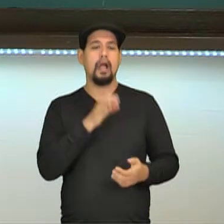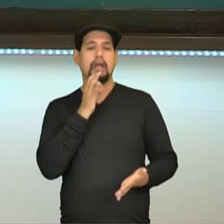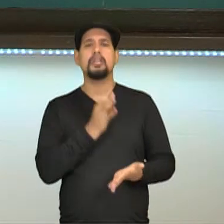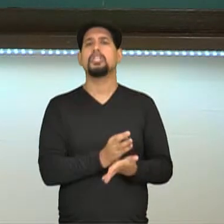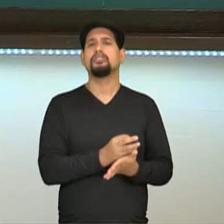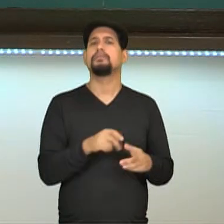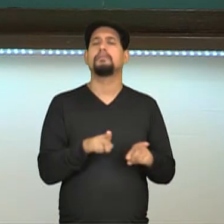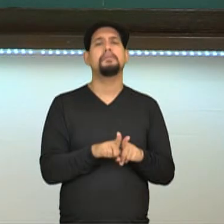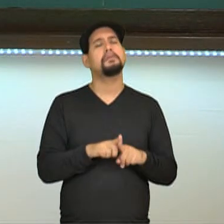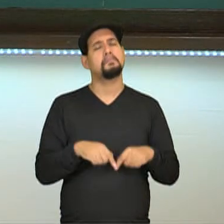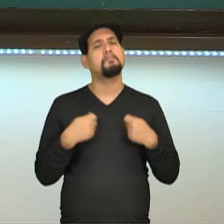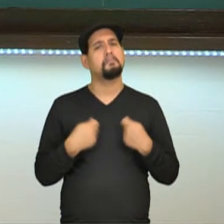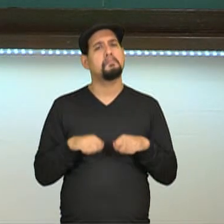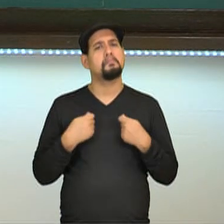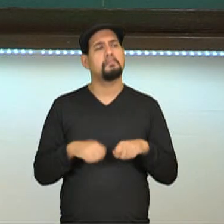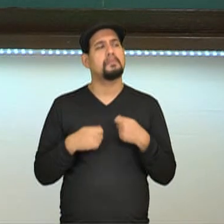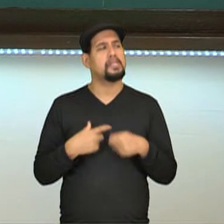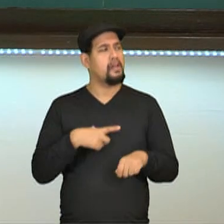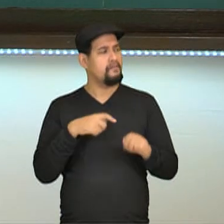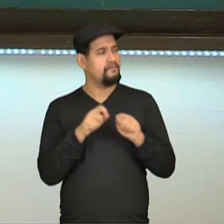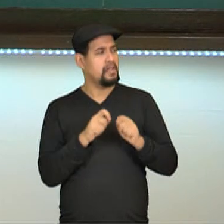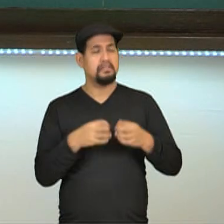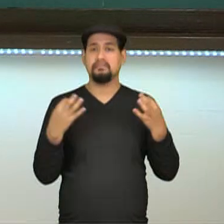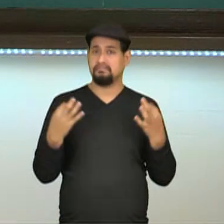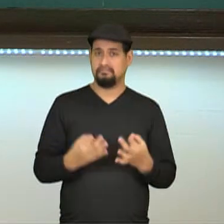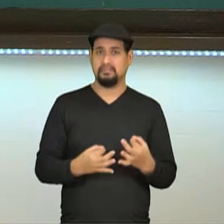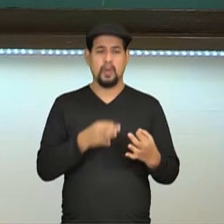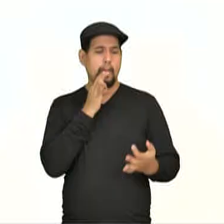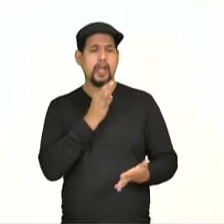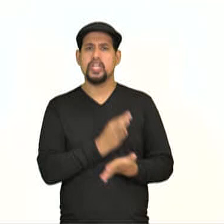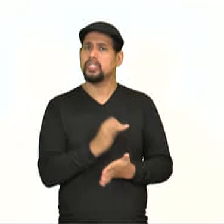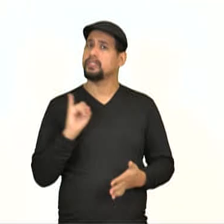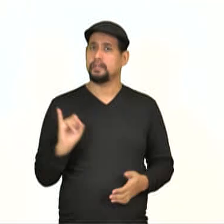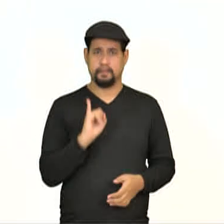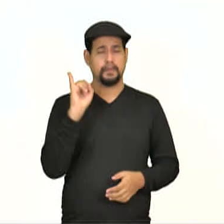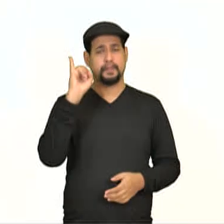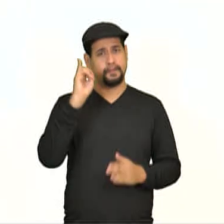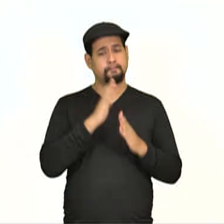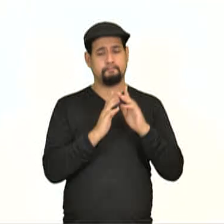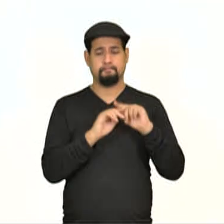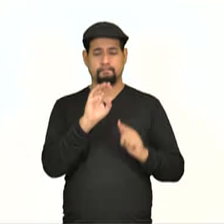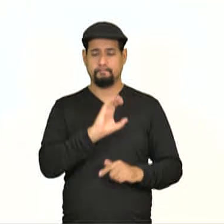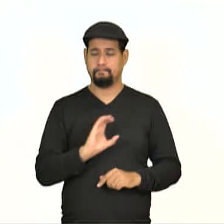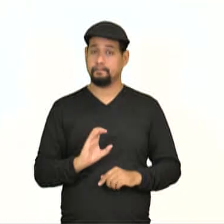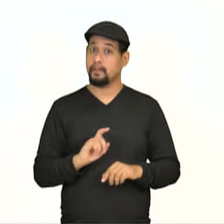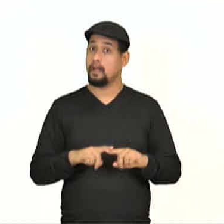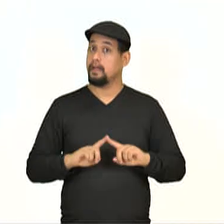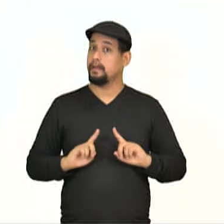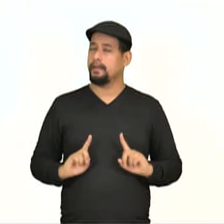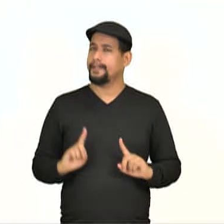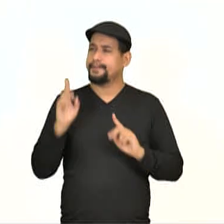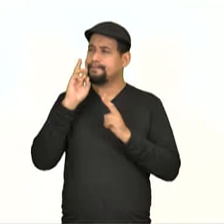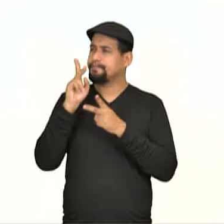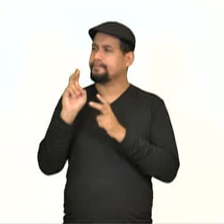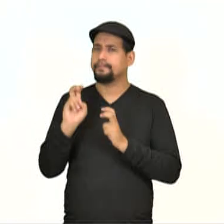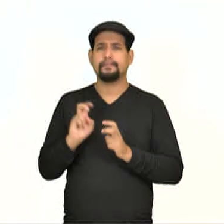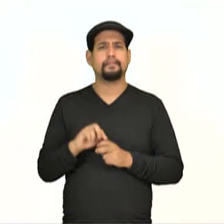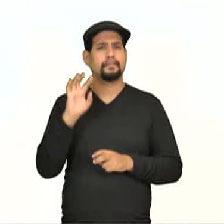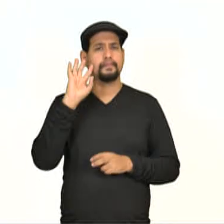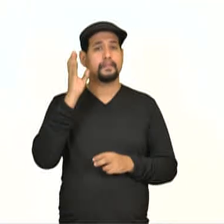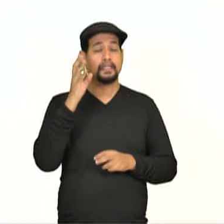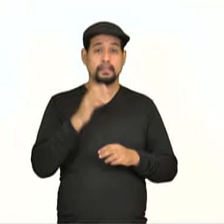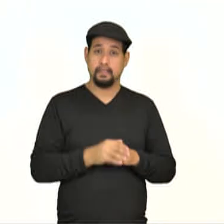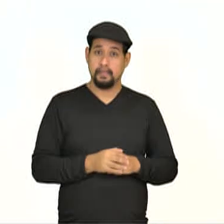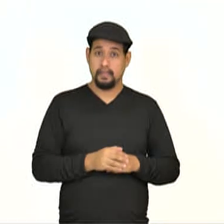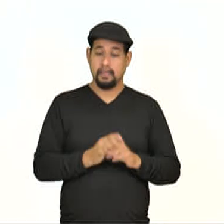que deveria ter sido feita, uma crítica necessária à Igreja Católica. Mas aí vejam que medidas a